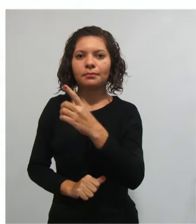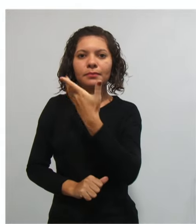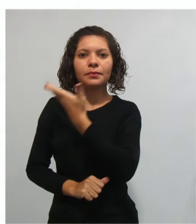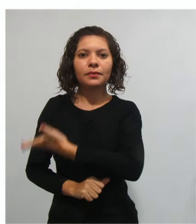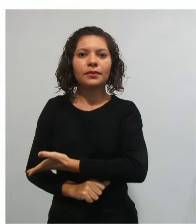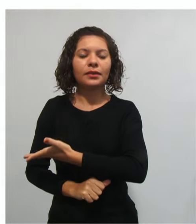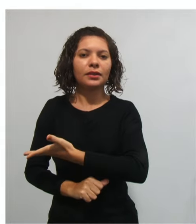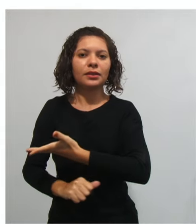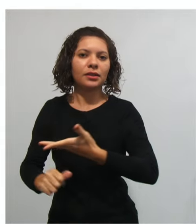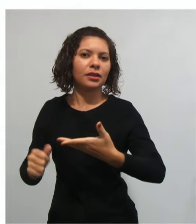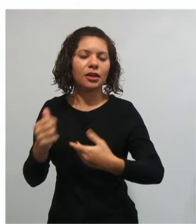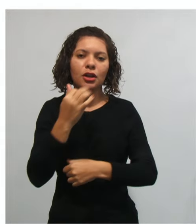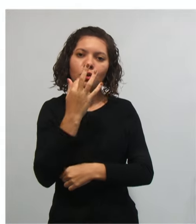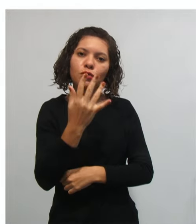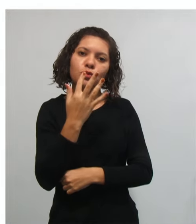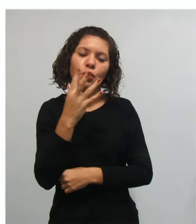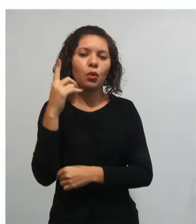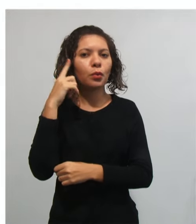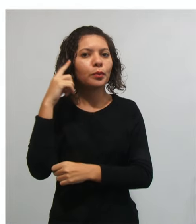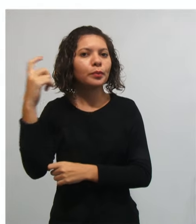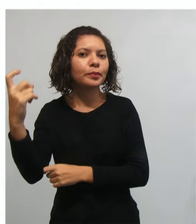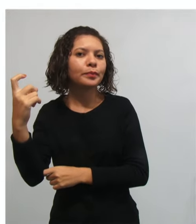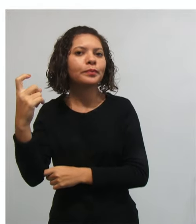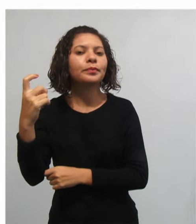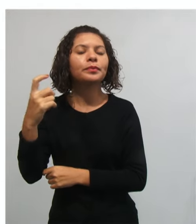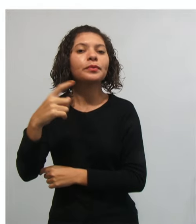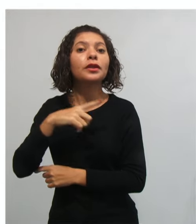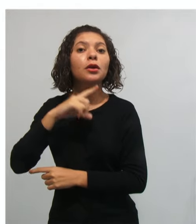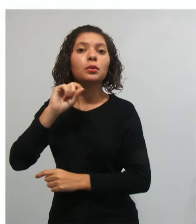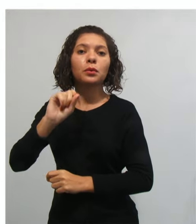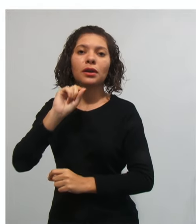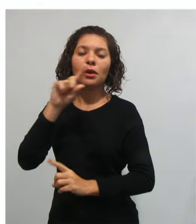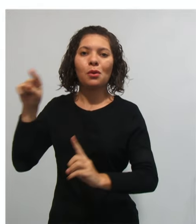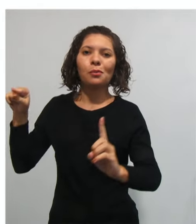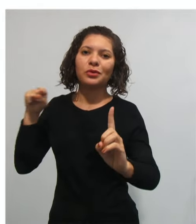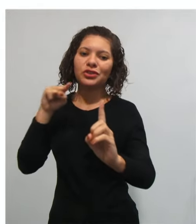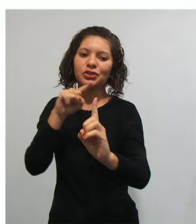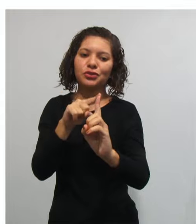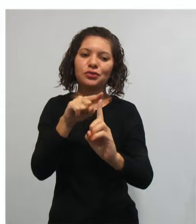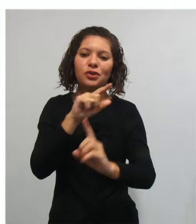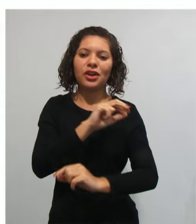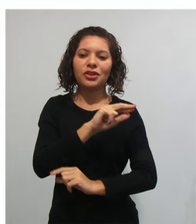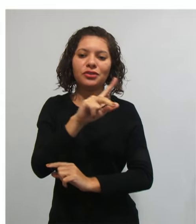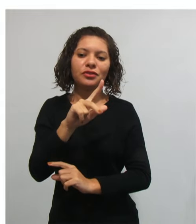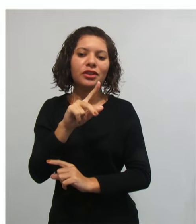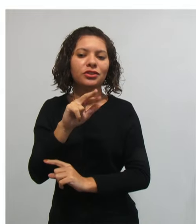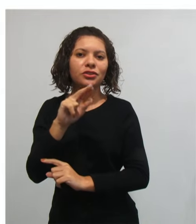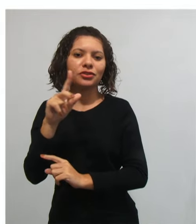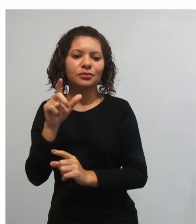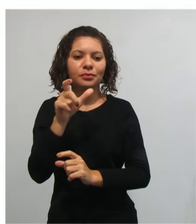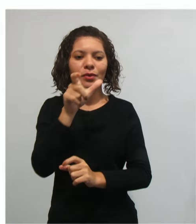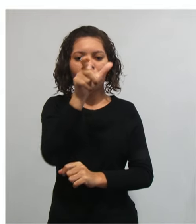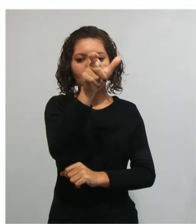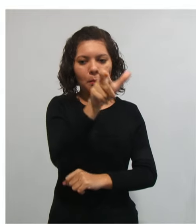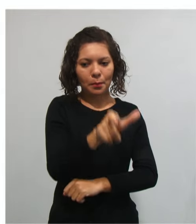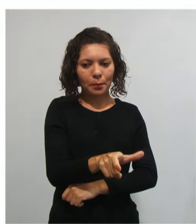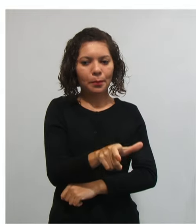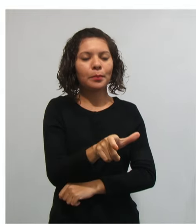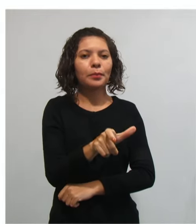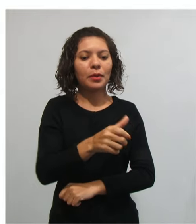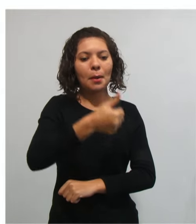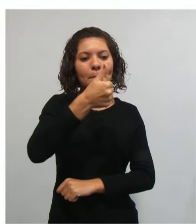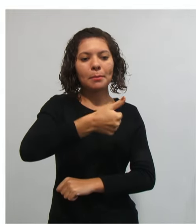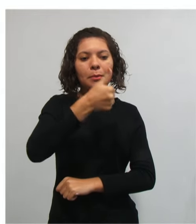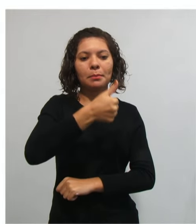experiência traço sons cores e formas a gente vai ter objetivos diferentes por faixa etária então na primeira